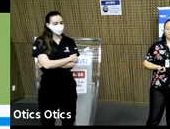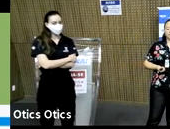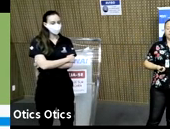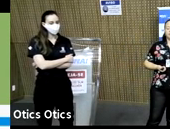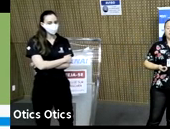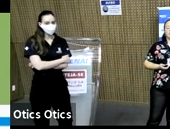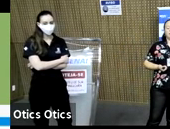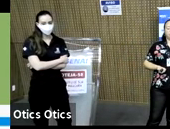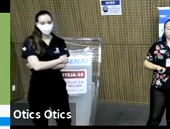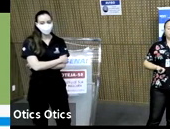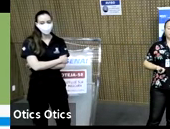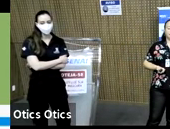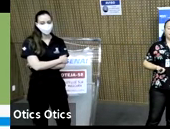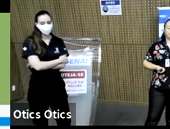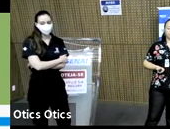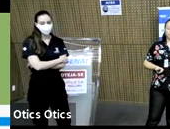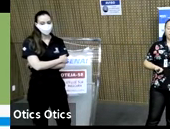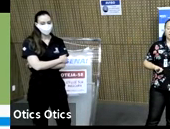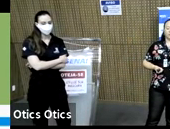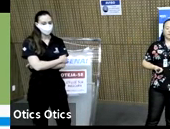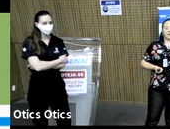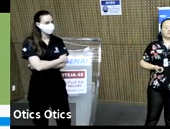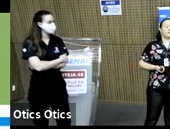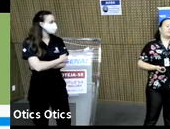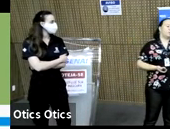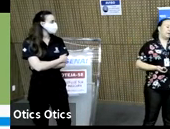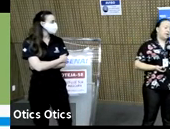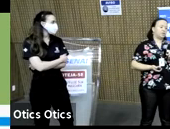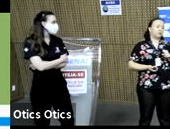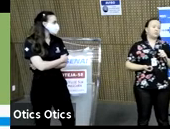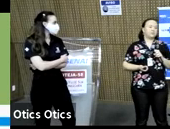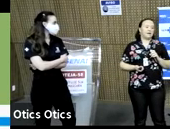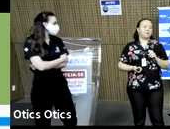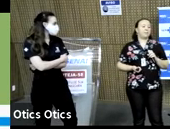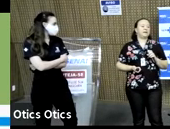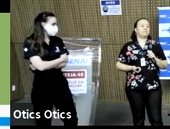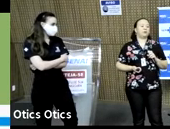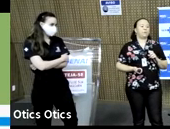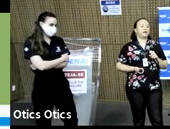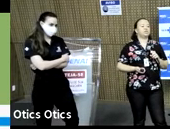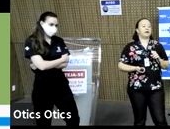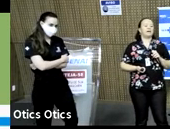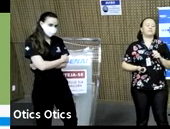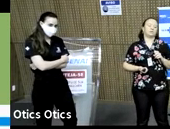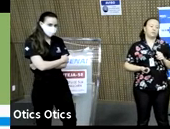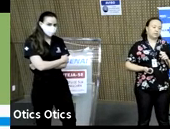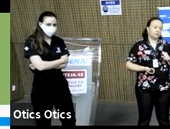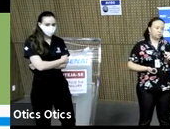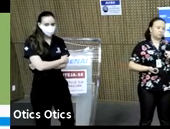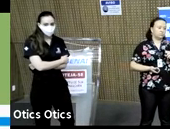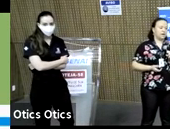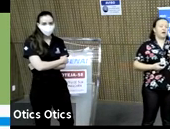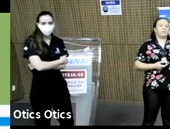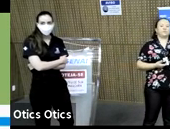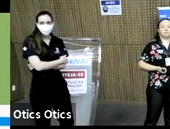as reclamações. E a outra reclamação é sobre a lentidão do sistema, principalmente na realização do cartão